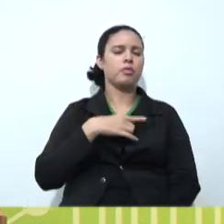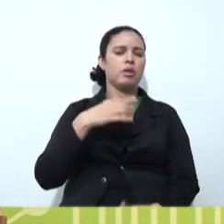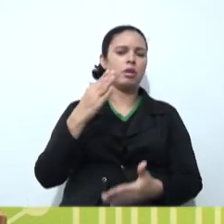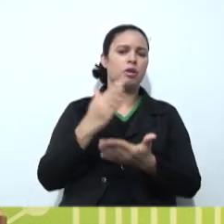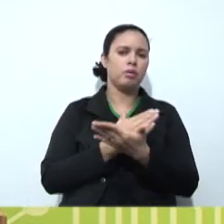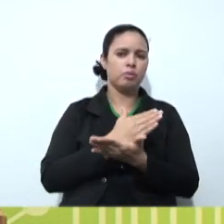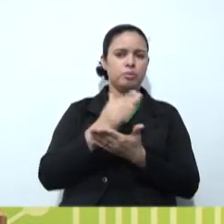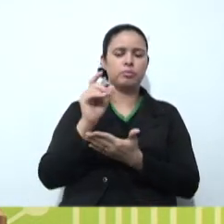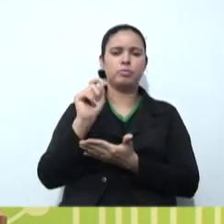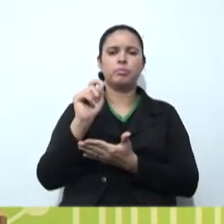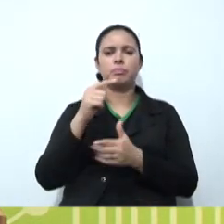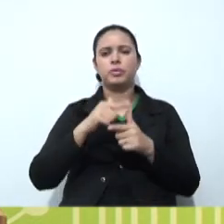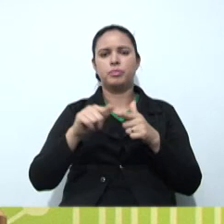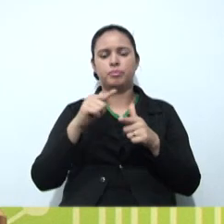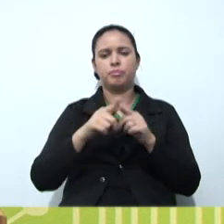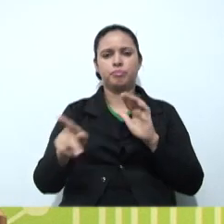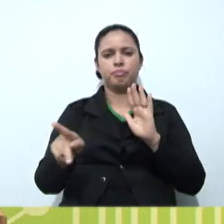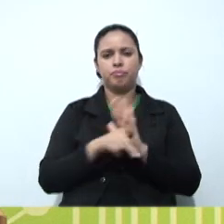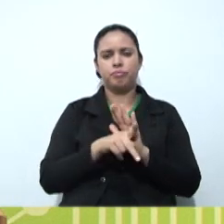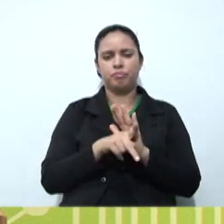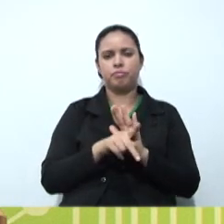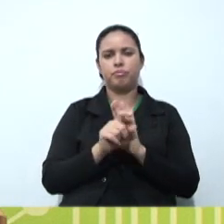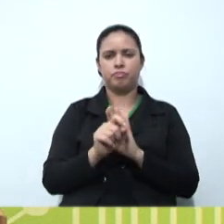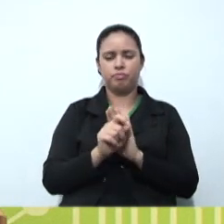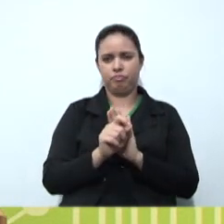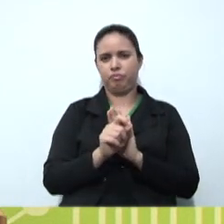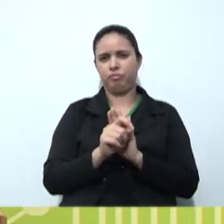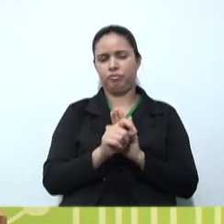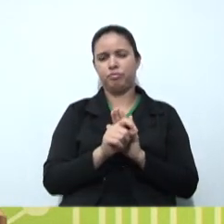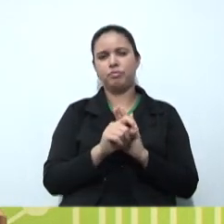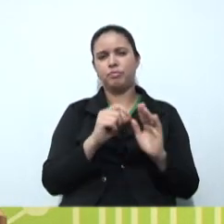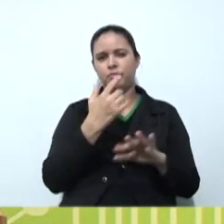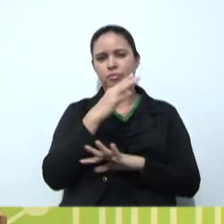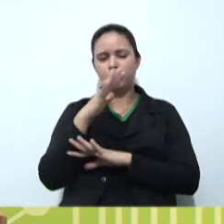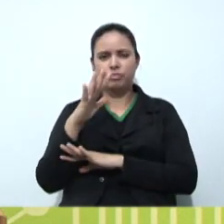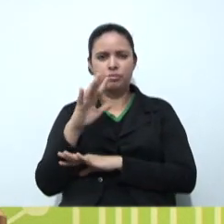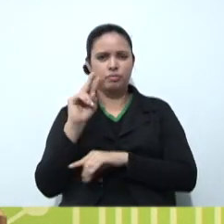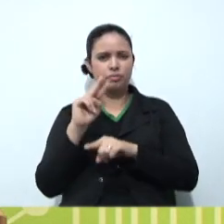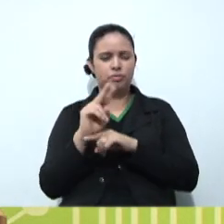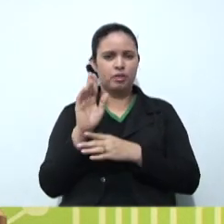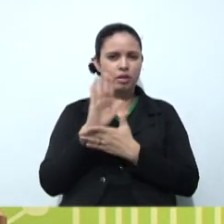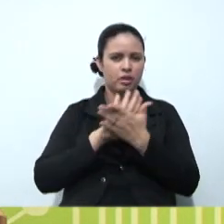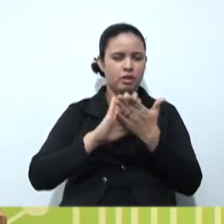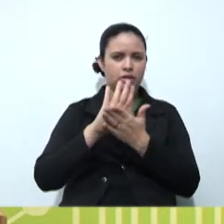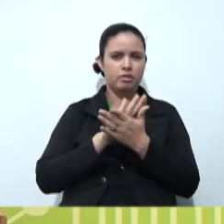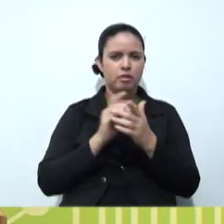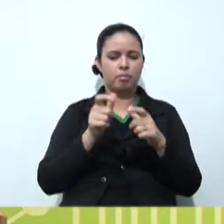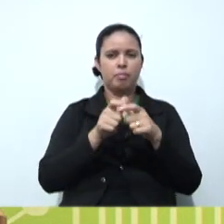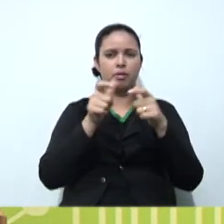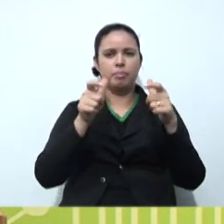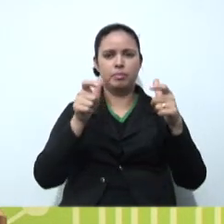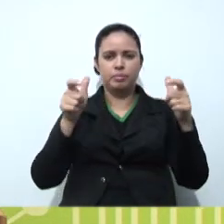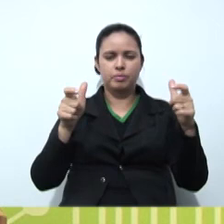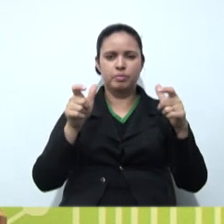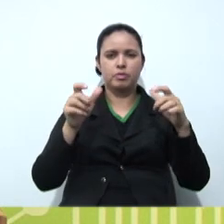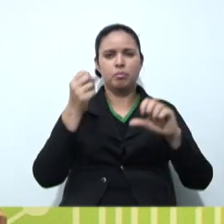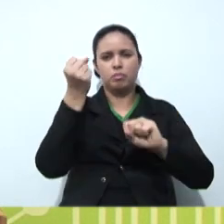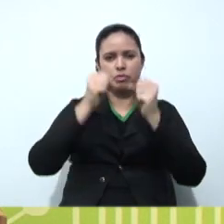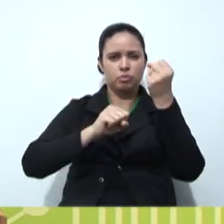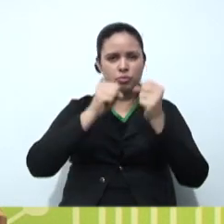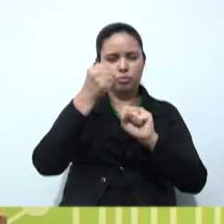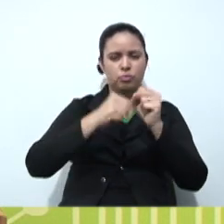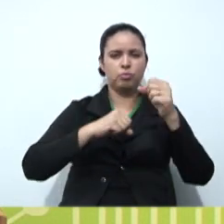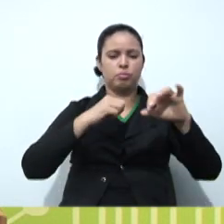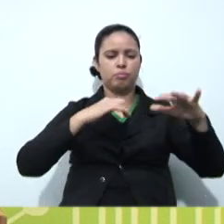algumas consequências que foram criadas lá atrás. Às vezes o crescimento desenfreado de uma indústria, de uma cidade,